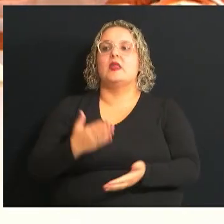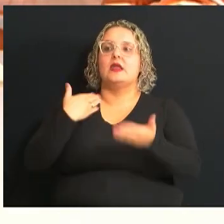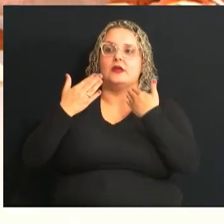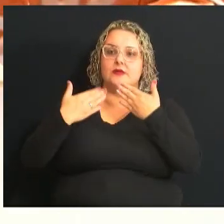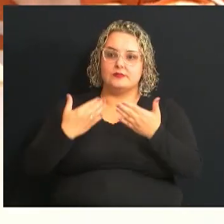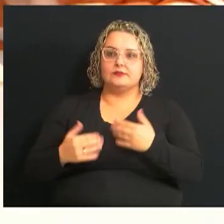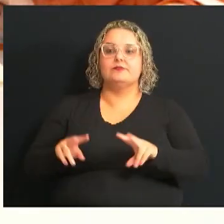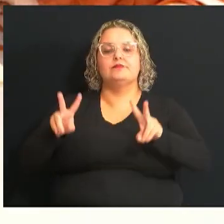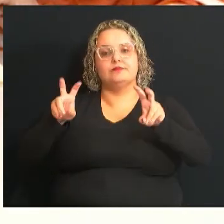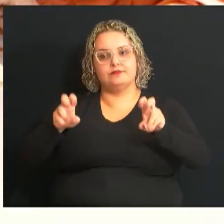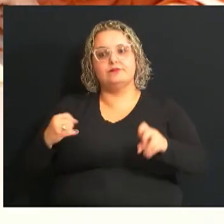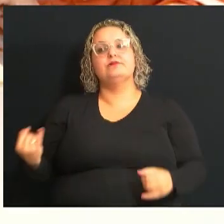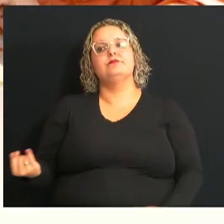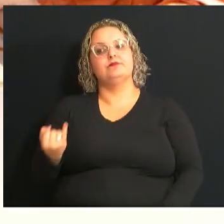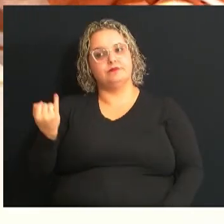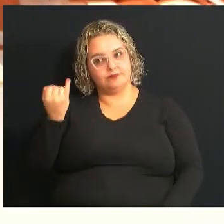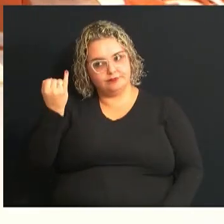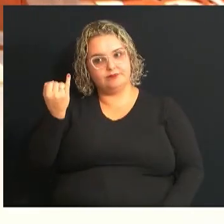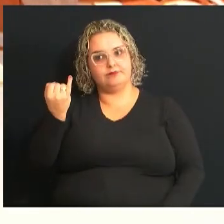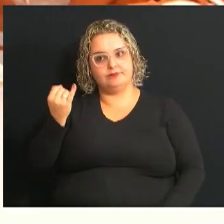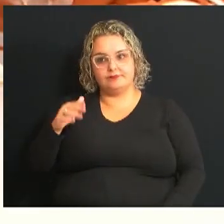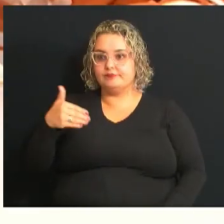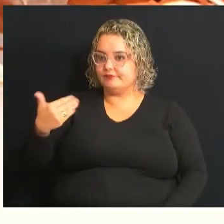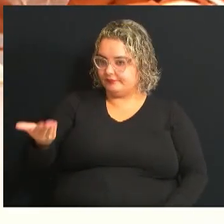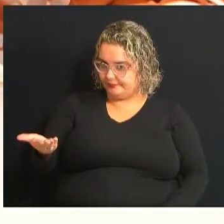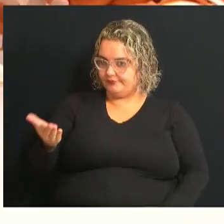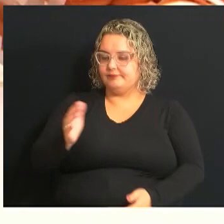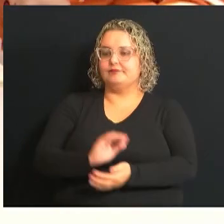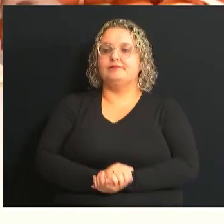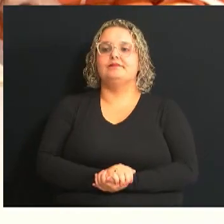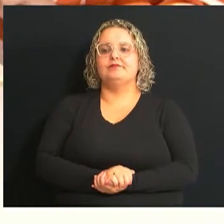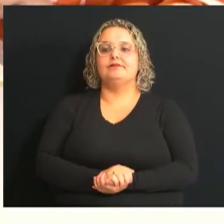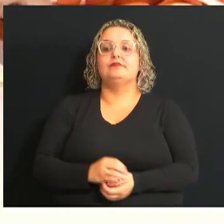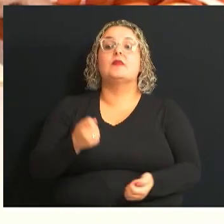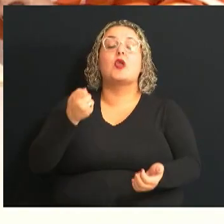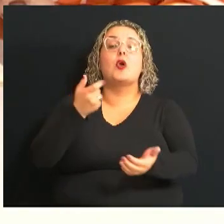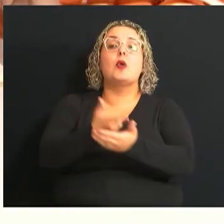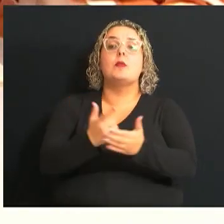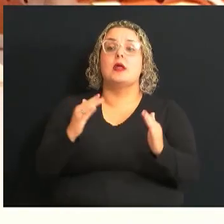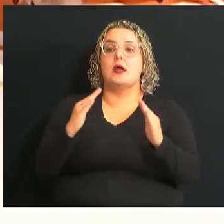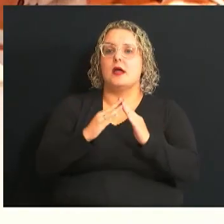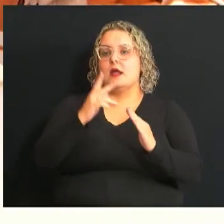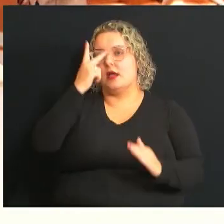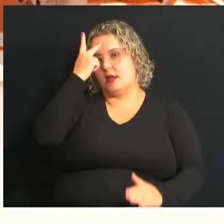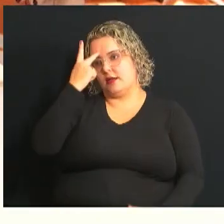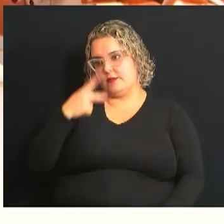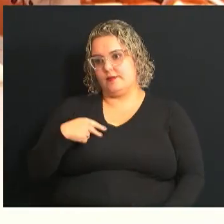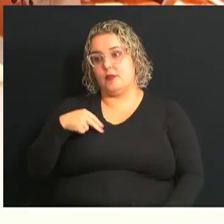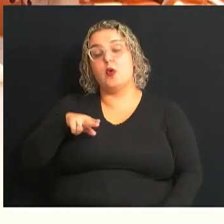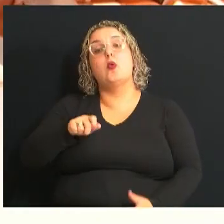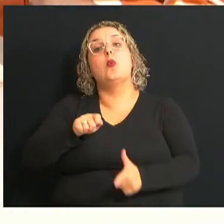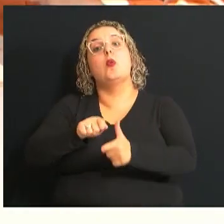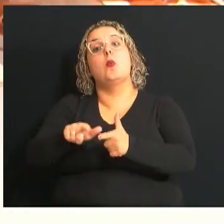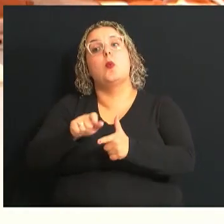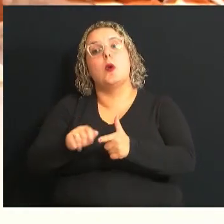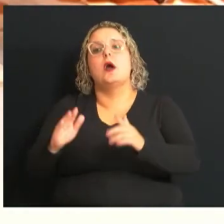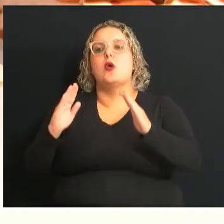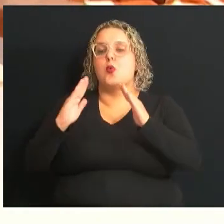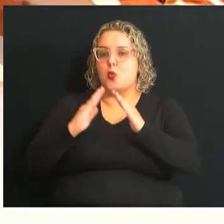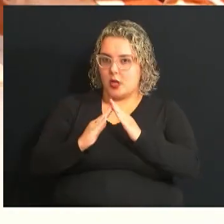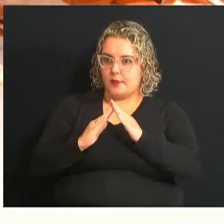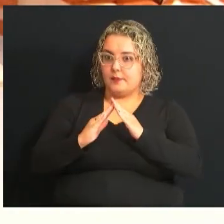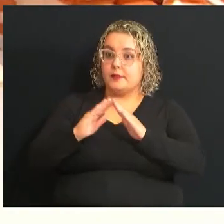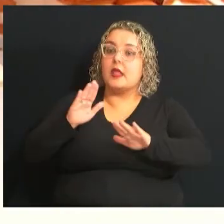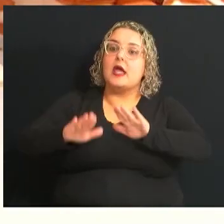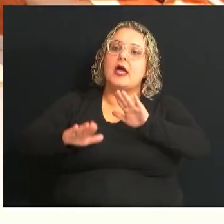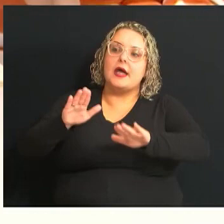que interessa muita gente que está aí do outro lado. Comprar a casa própria ou alugar uma casa. Às vezes eu sei que